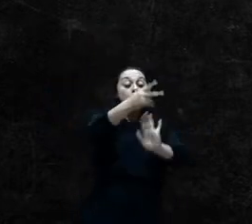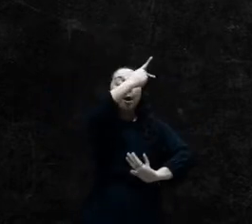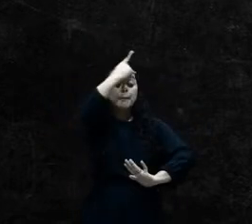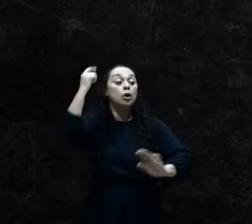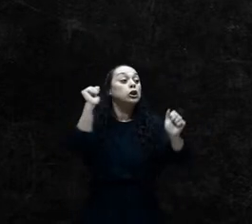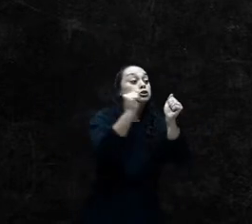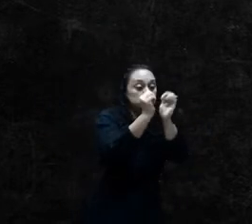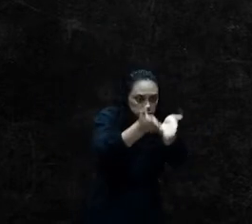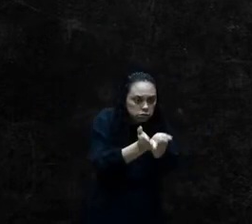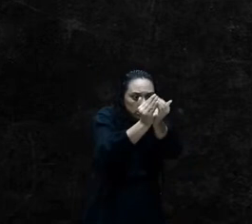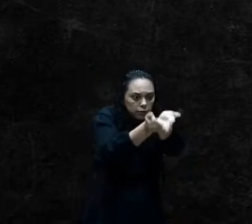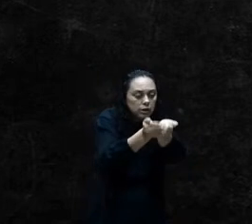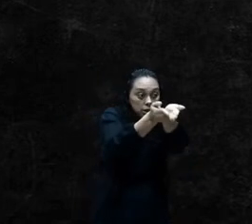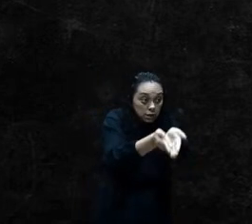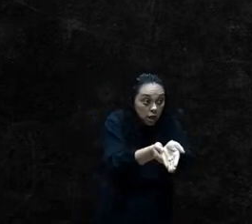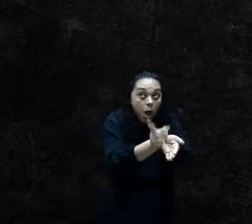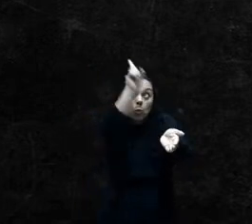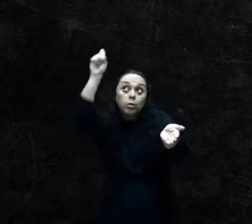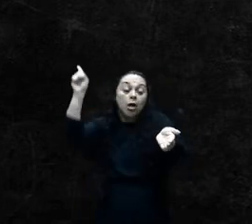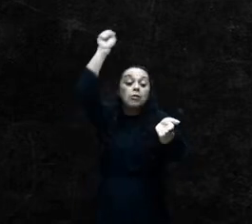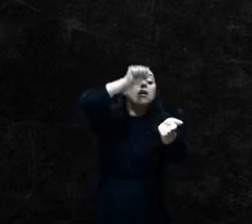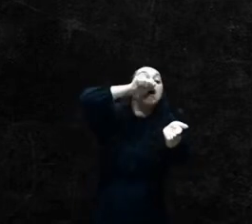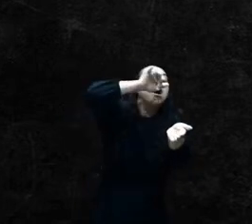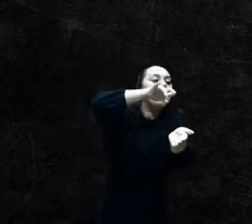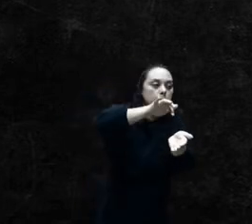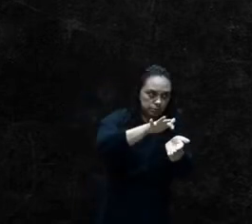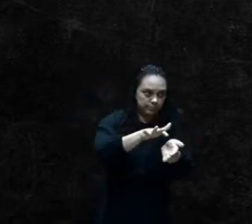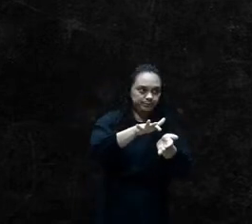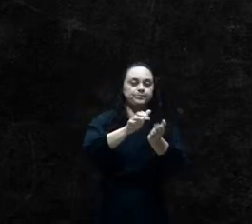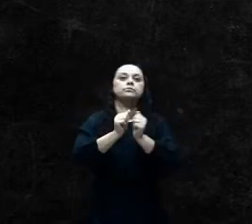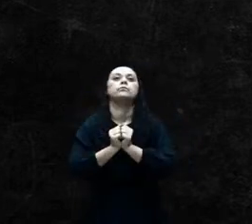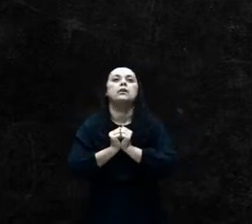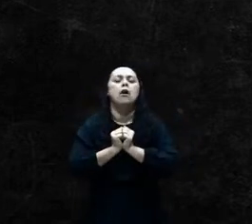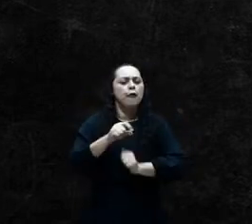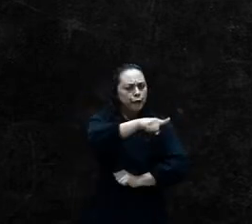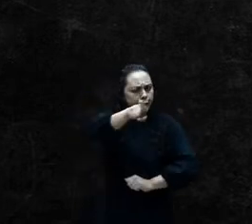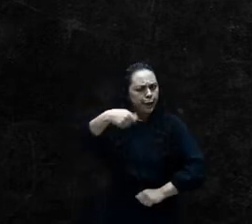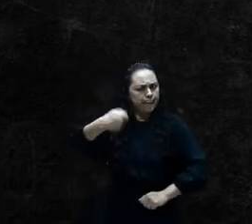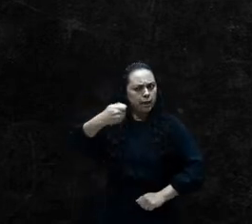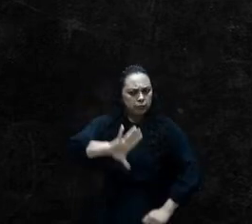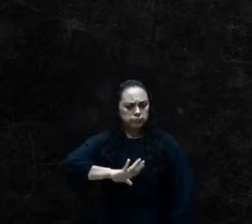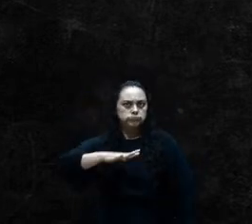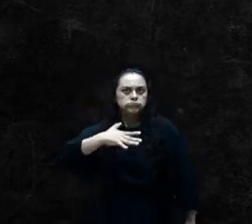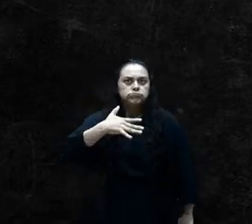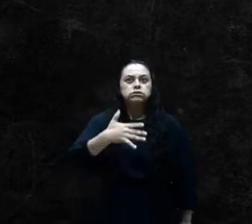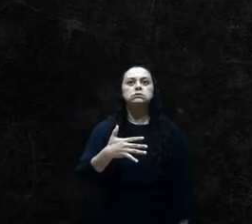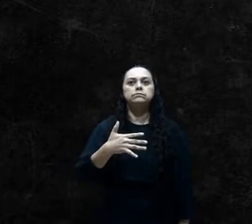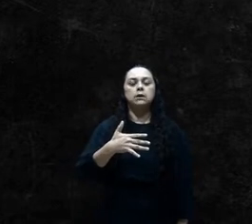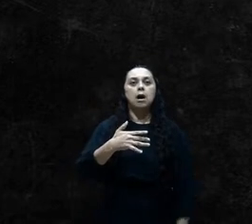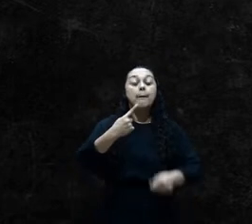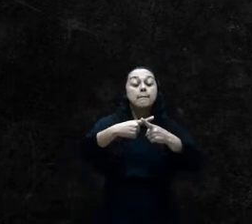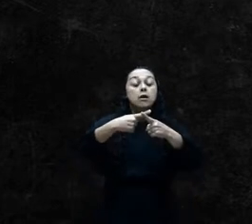com você portanto senhores tenham coragem pois eu